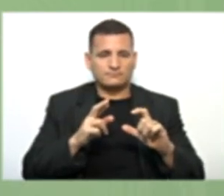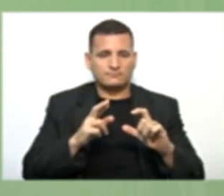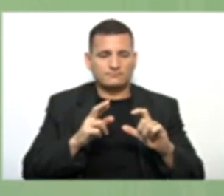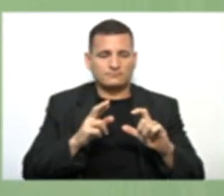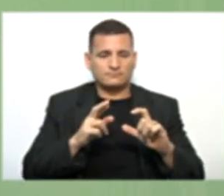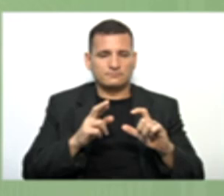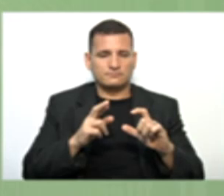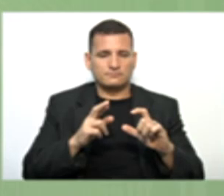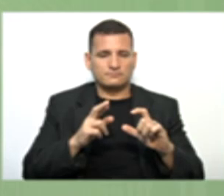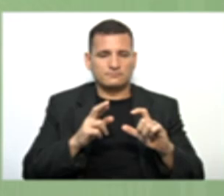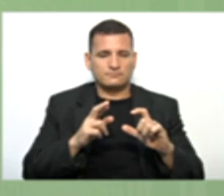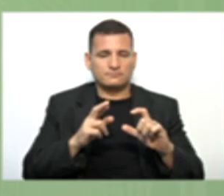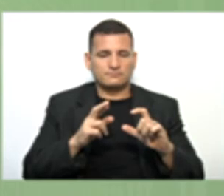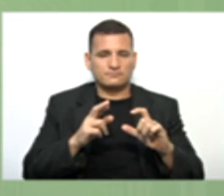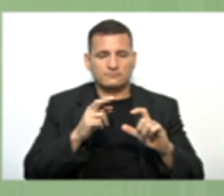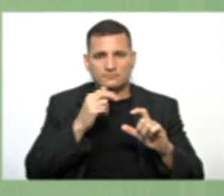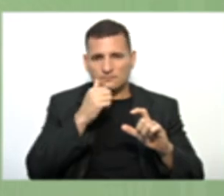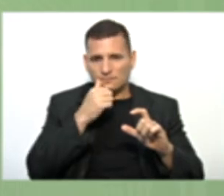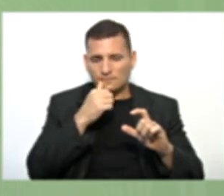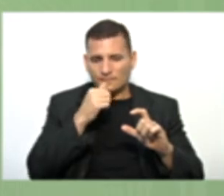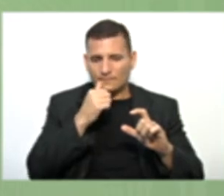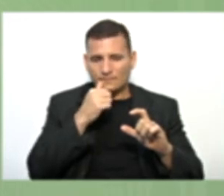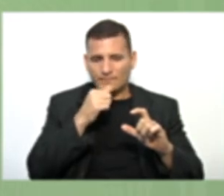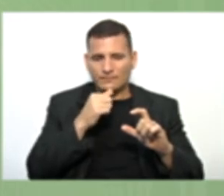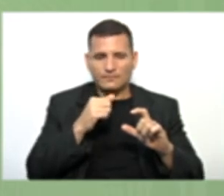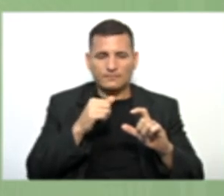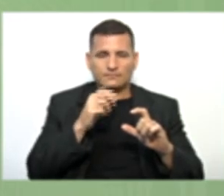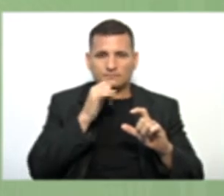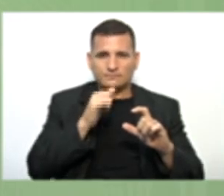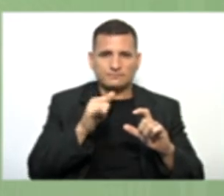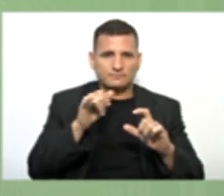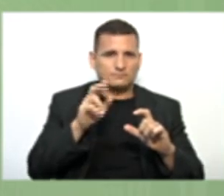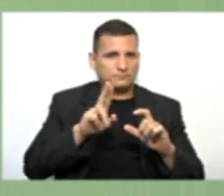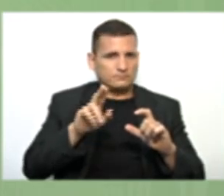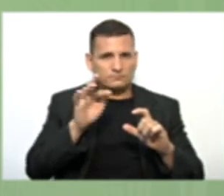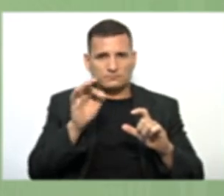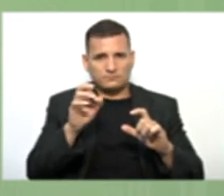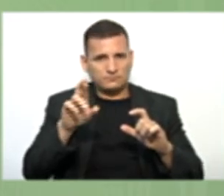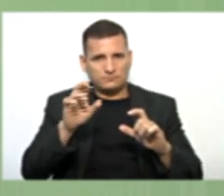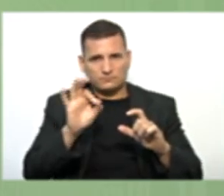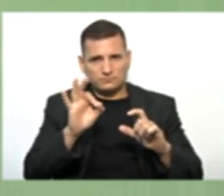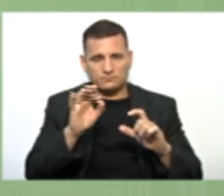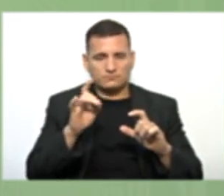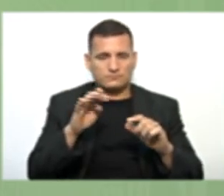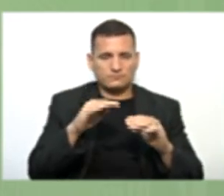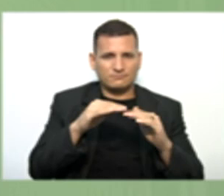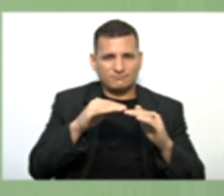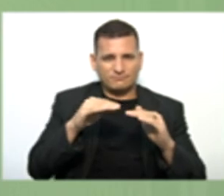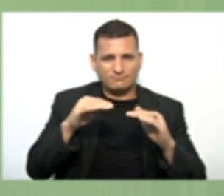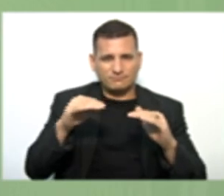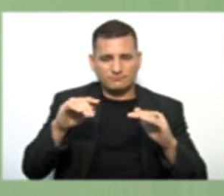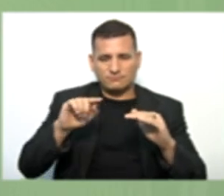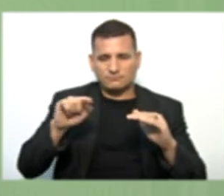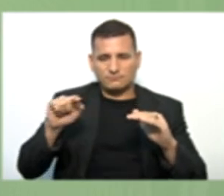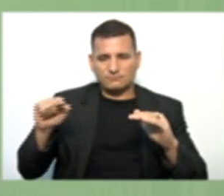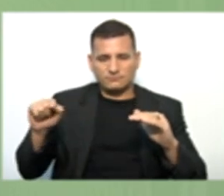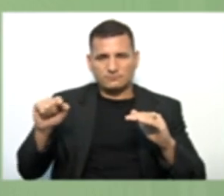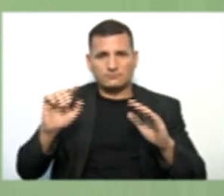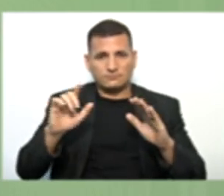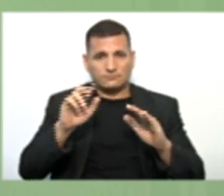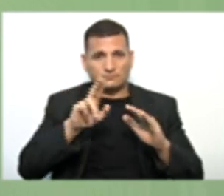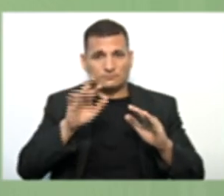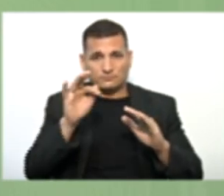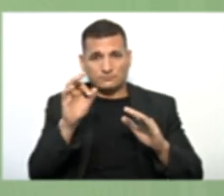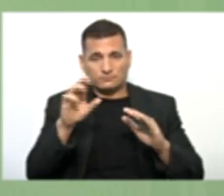forma de coluna. Se a gente imprimisse apenas a lista sem usar o for, ele ia imprimir numa linha reta, tá? Somente uma linha, tudo que está aqui,